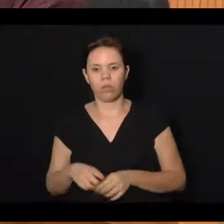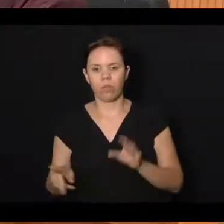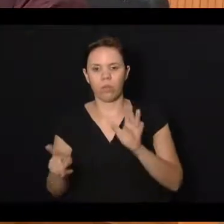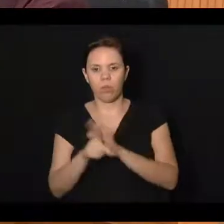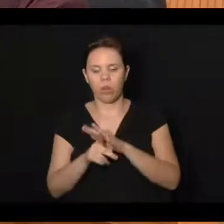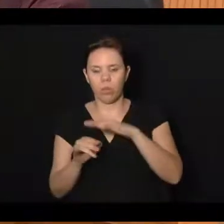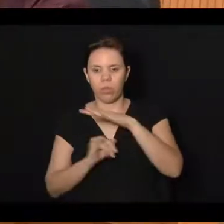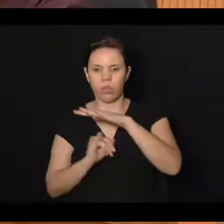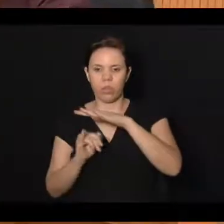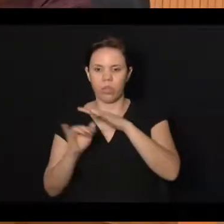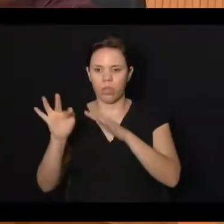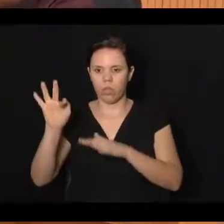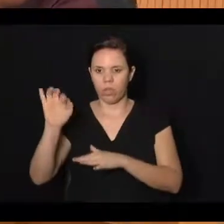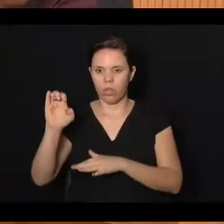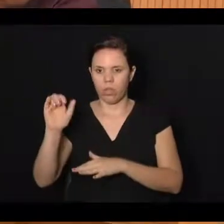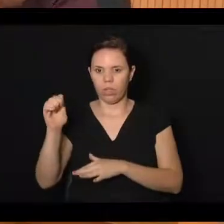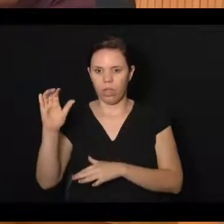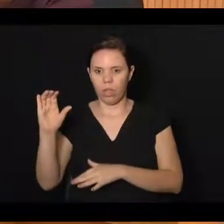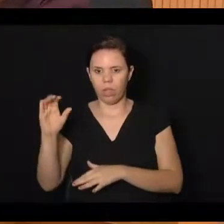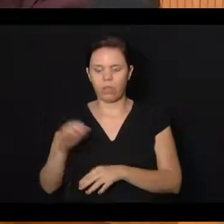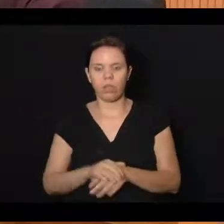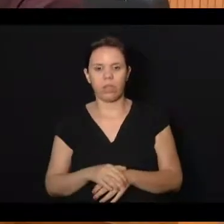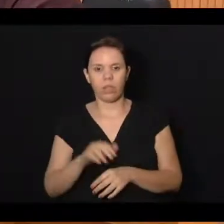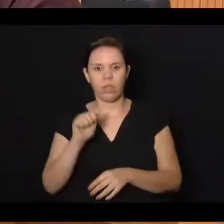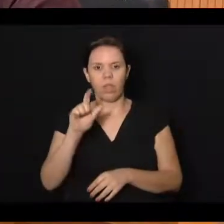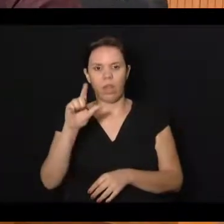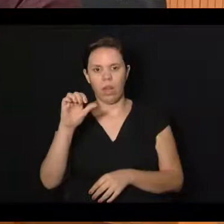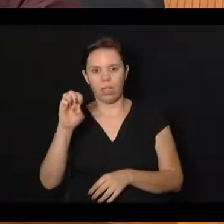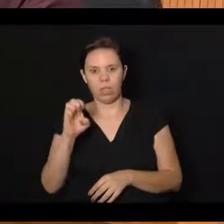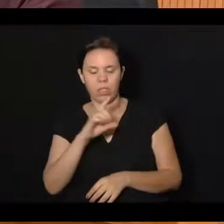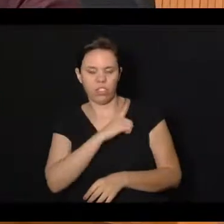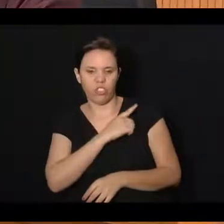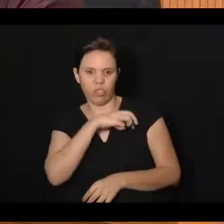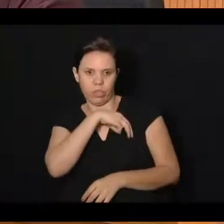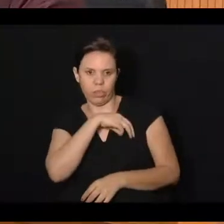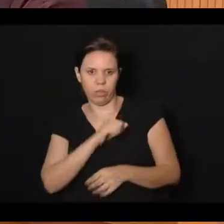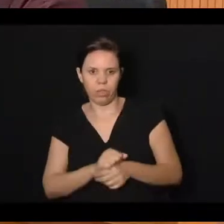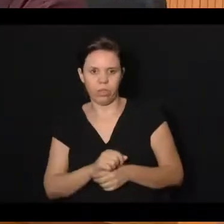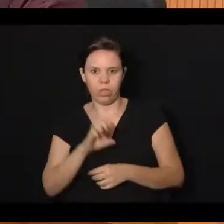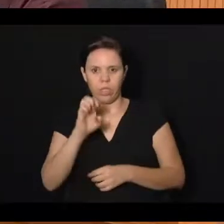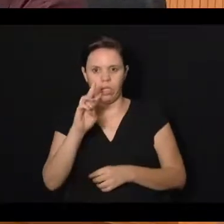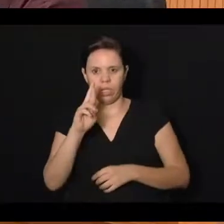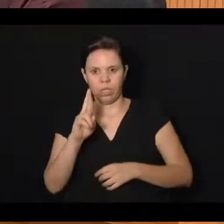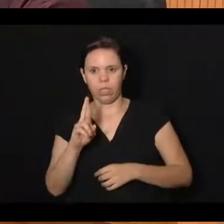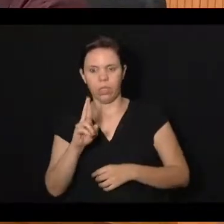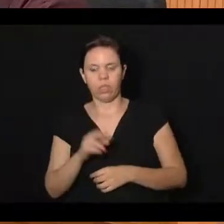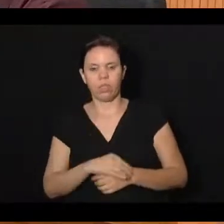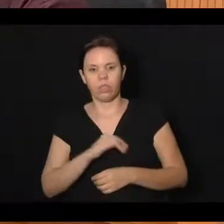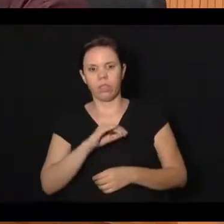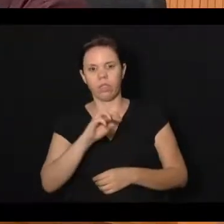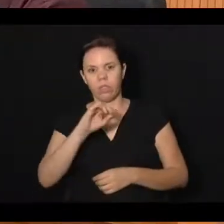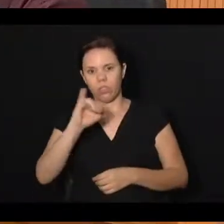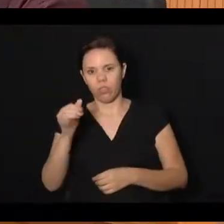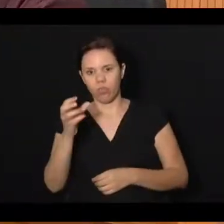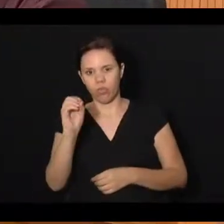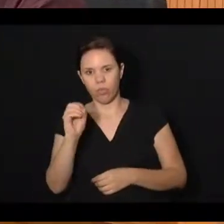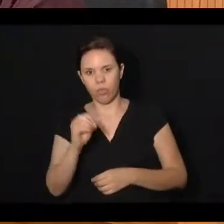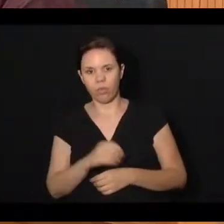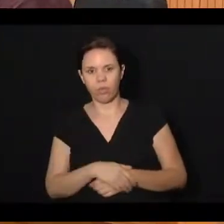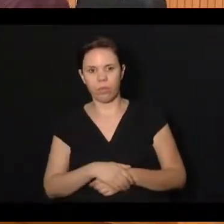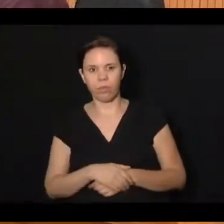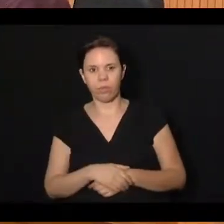gerente-geral da fiac ao ar na cidade guarda municipal a externa e ao joão eduardo joão só